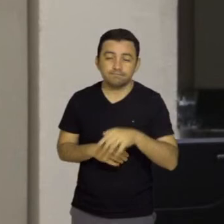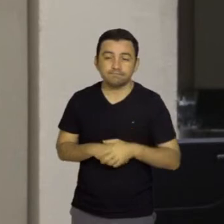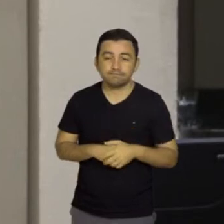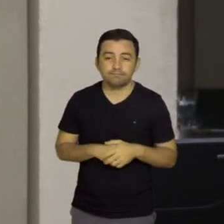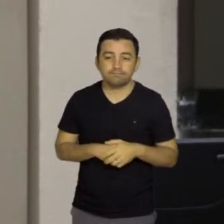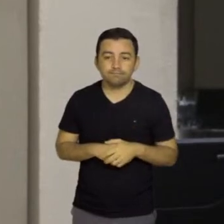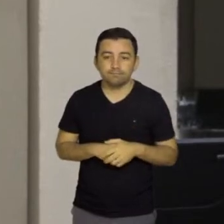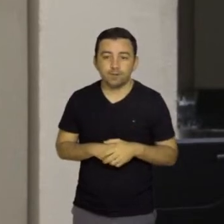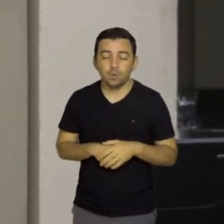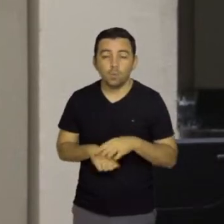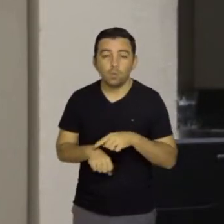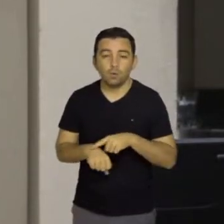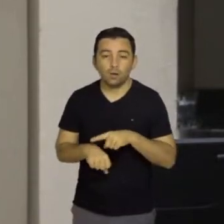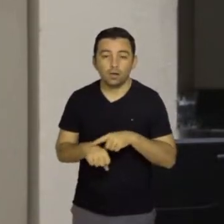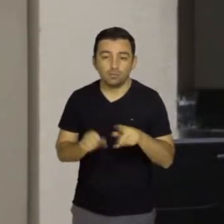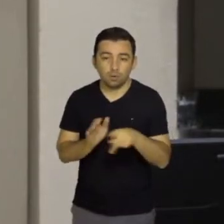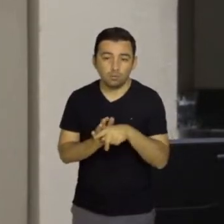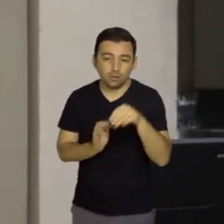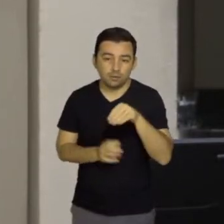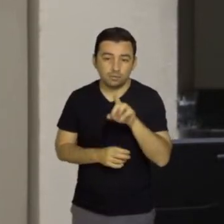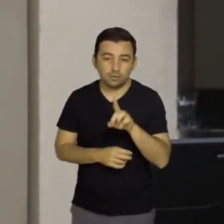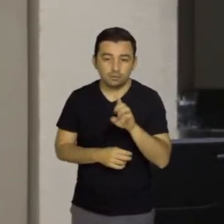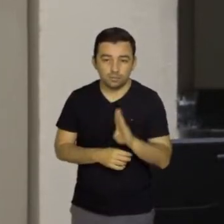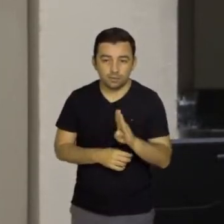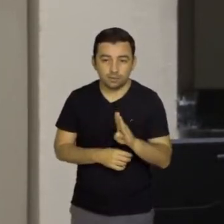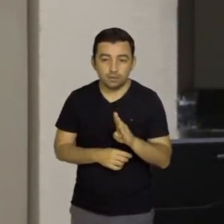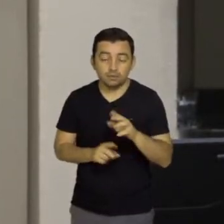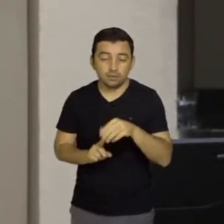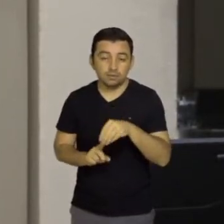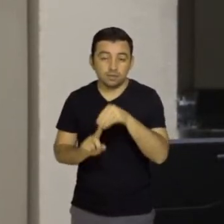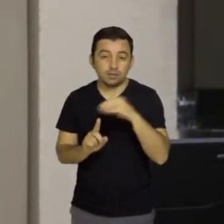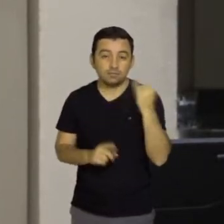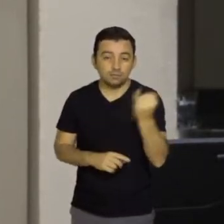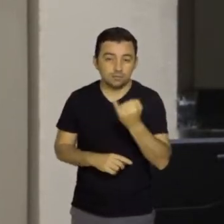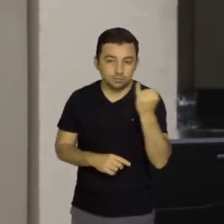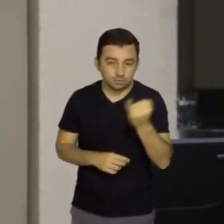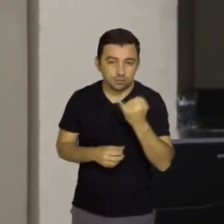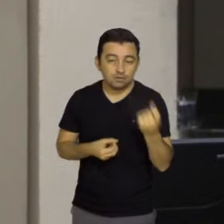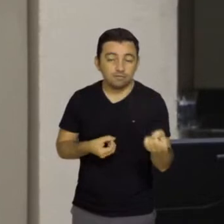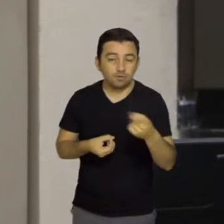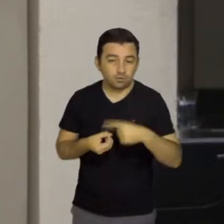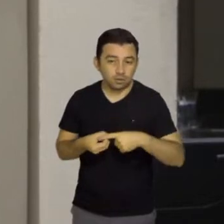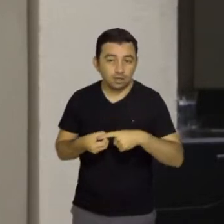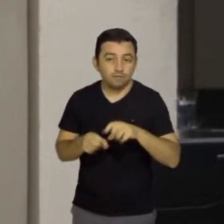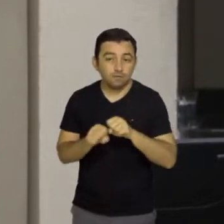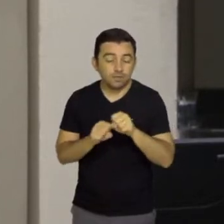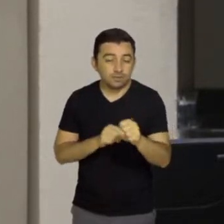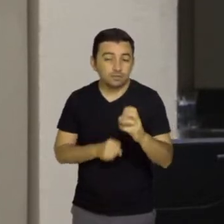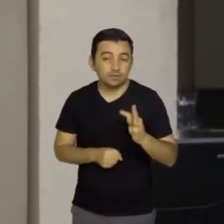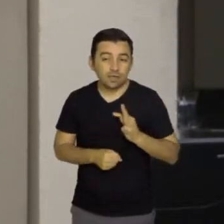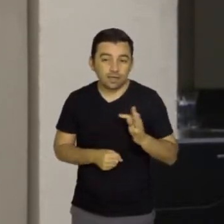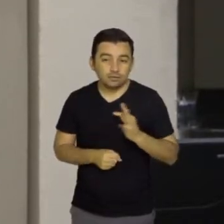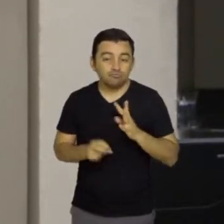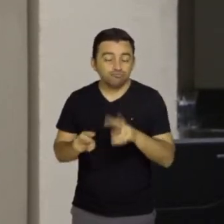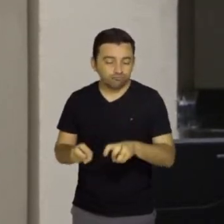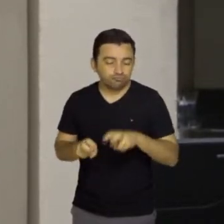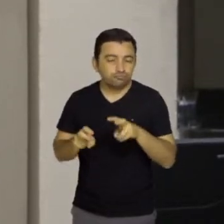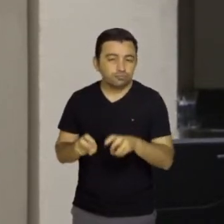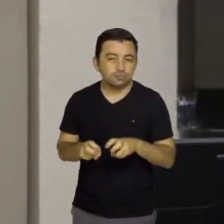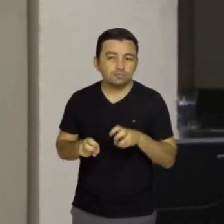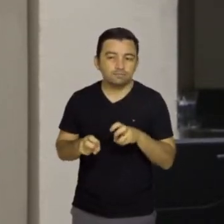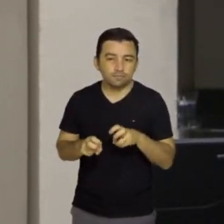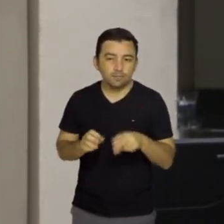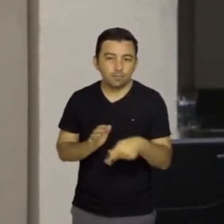no horário destinado ao MDB, para destacar a importância da retomada de formação de técnicos agrícolas